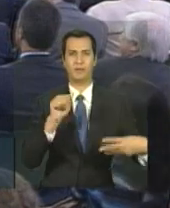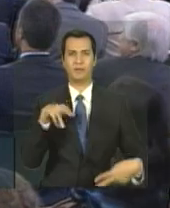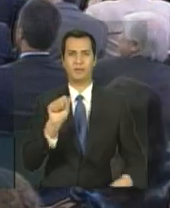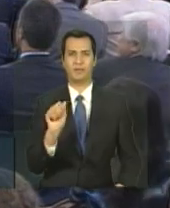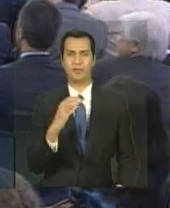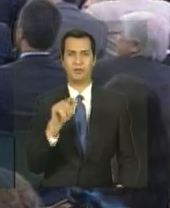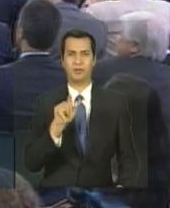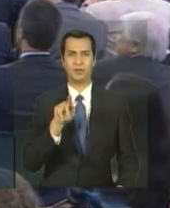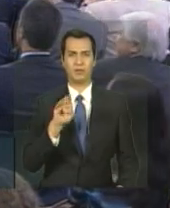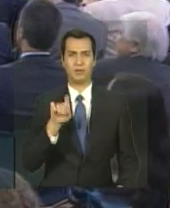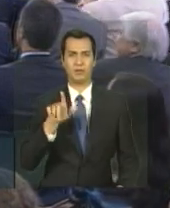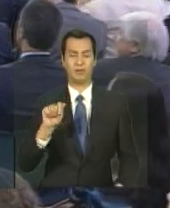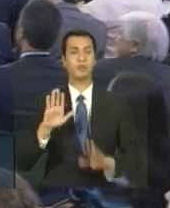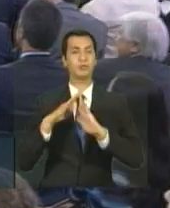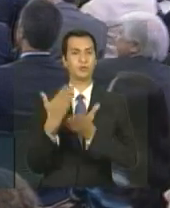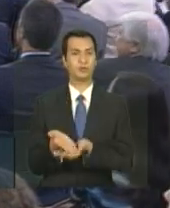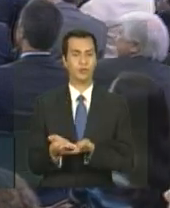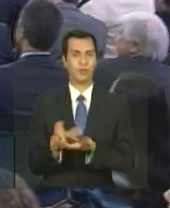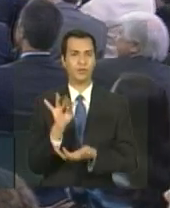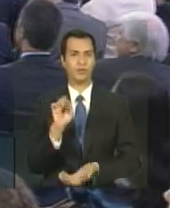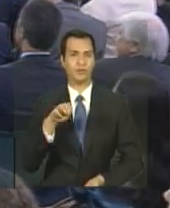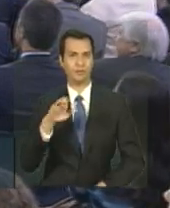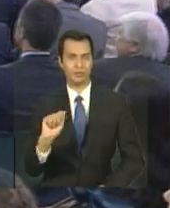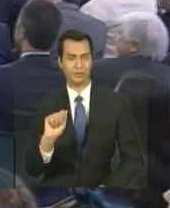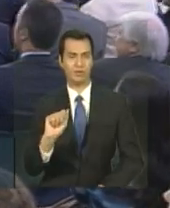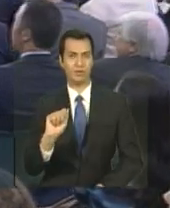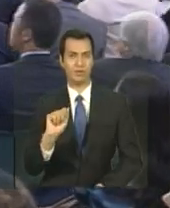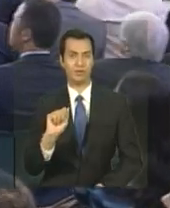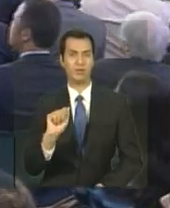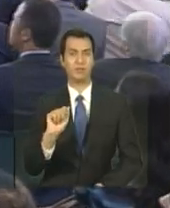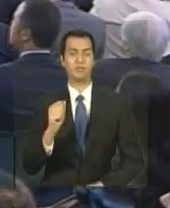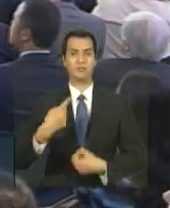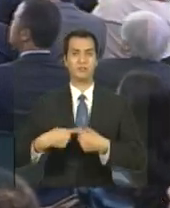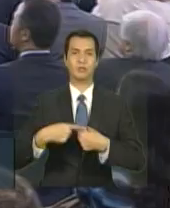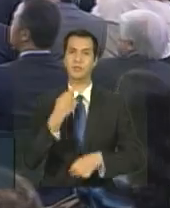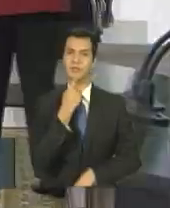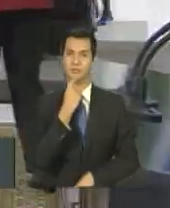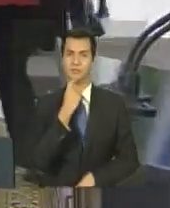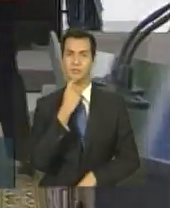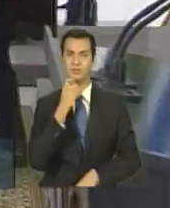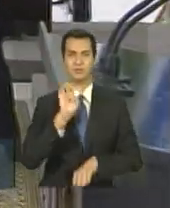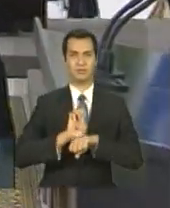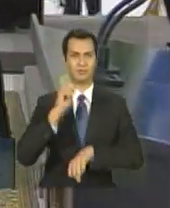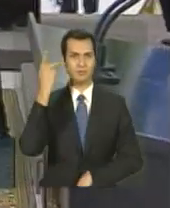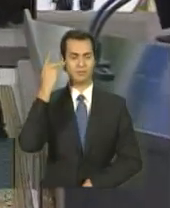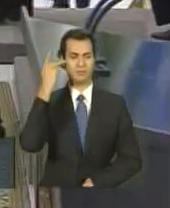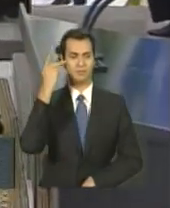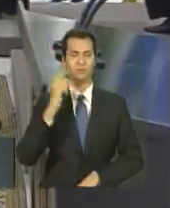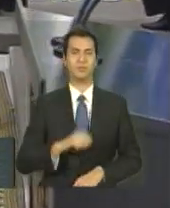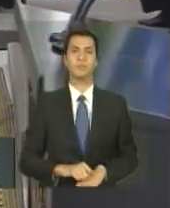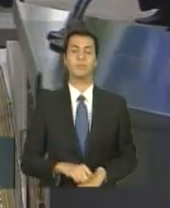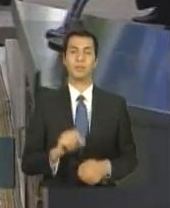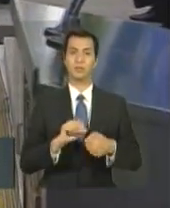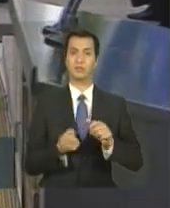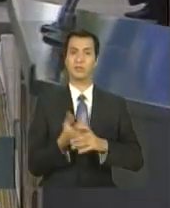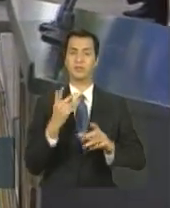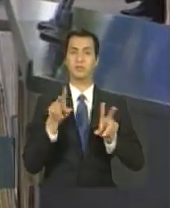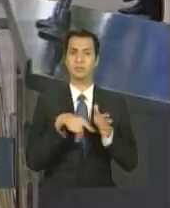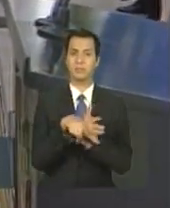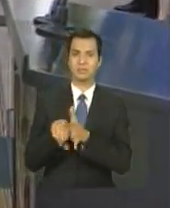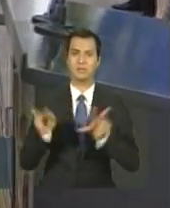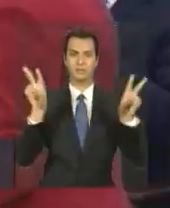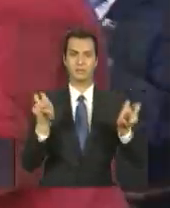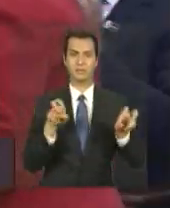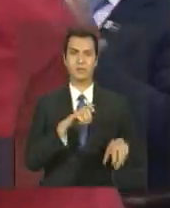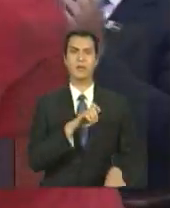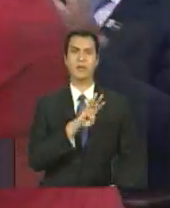Persson Ramos, da Escola Técnica Conselheiro Antônio Prado, Campinas, São Paulo, autora do trabalho Embalagens